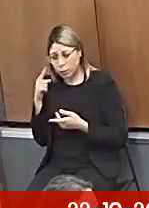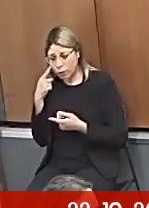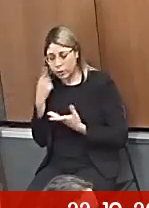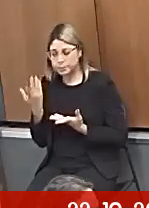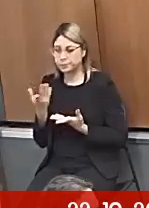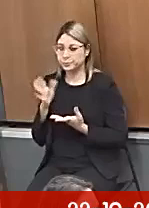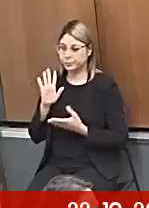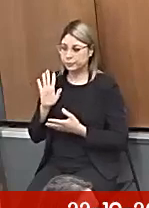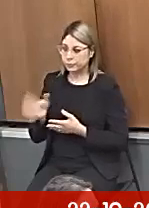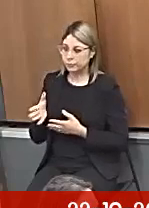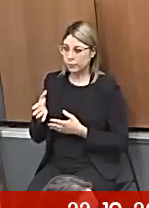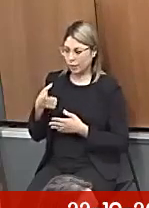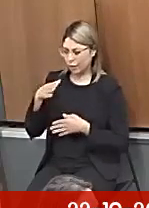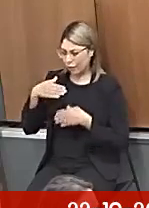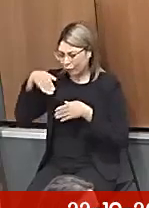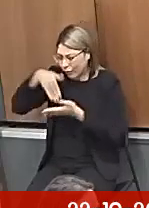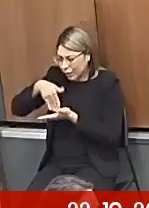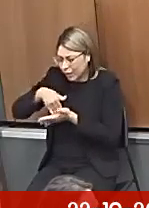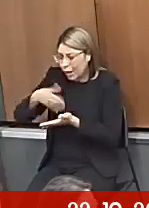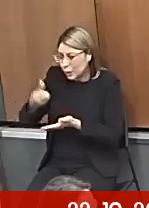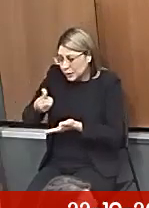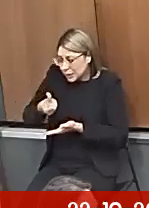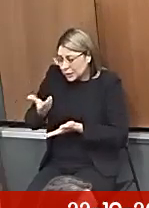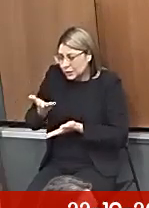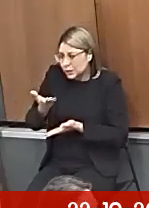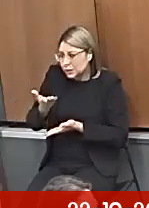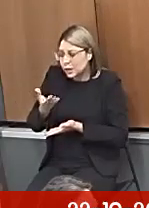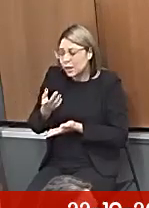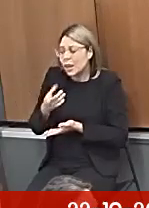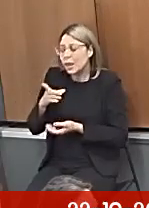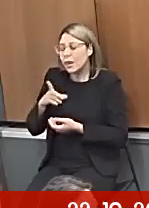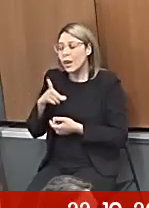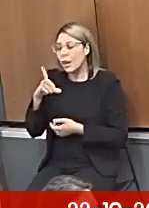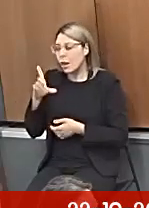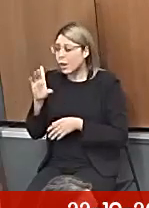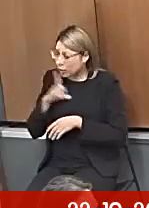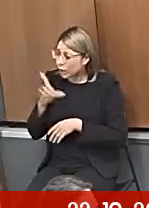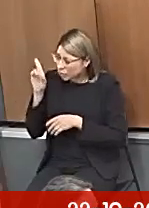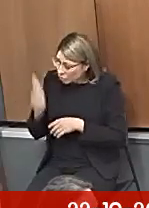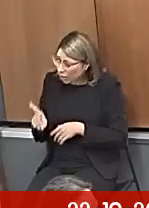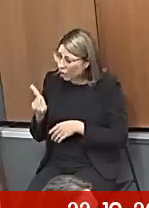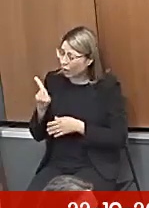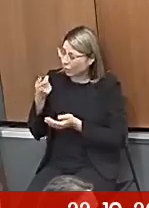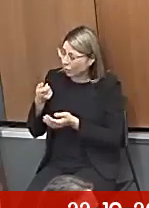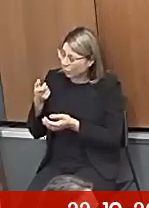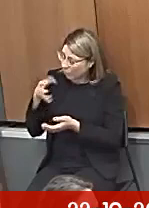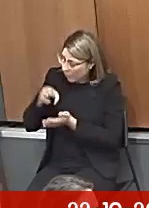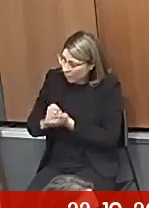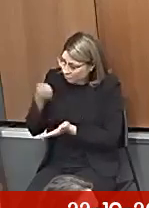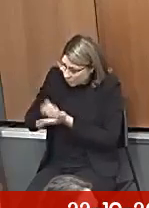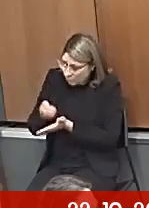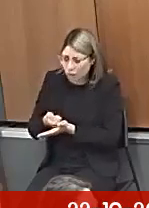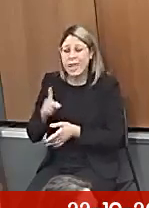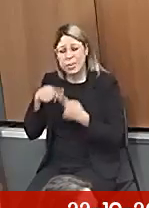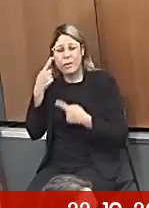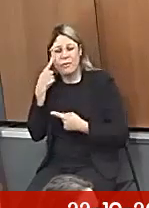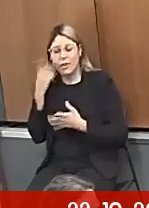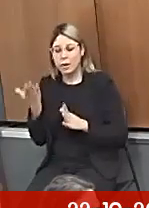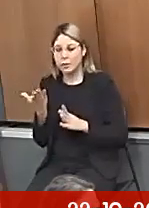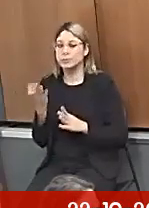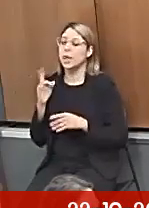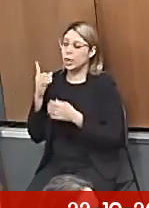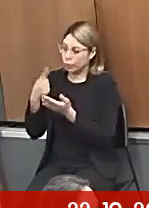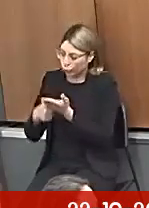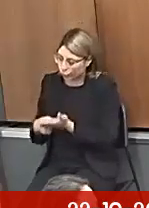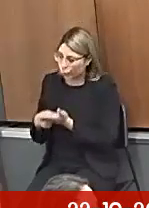está em sexto excedente. Eu falei, não, mas ele tem direito à matrícula compulsória. Ah, depois a gente vê. Também chamamos a diretora do Loyola para estar aqui, também não